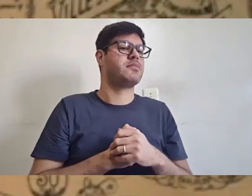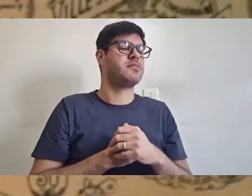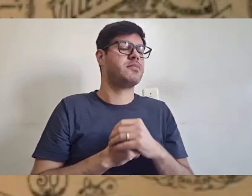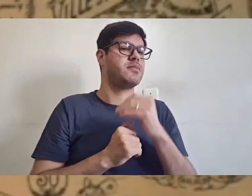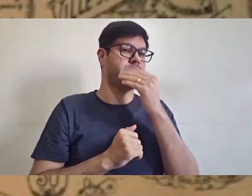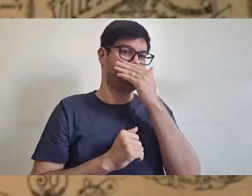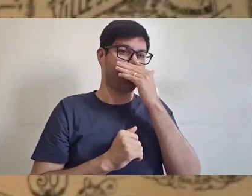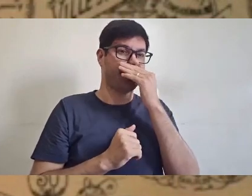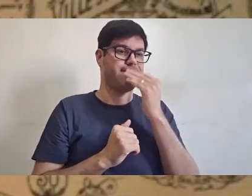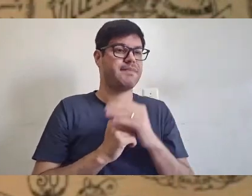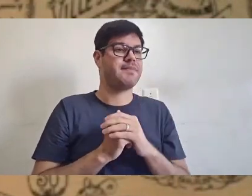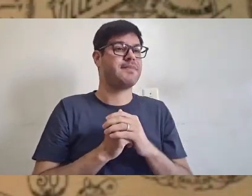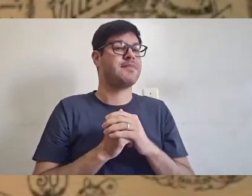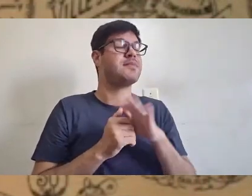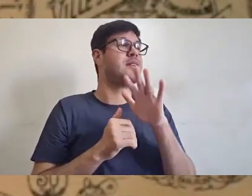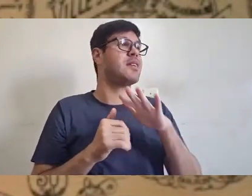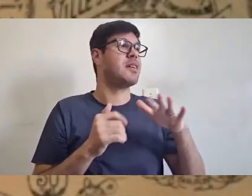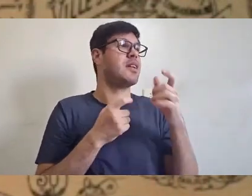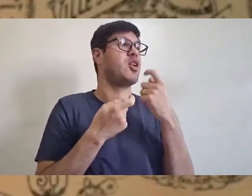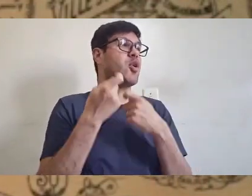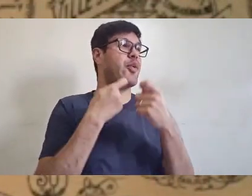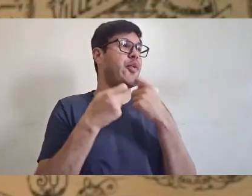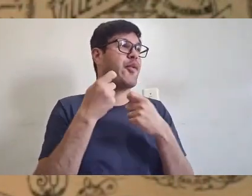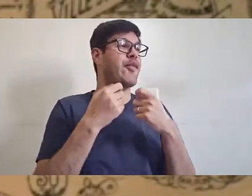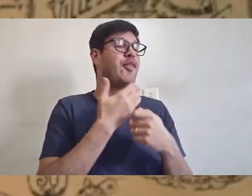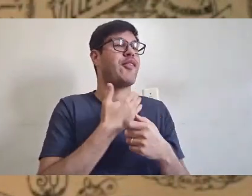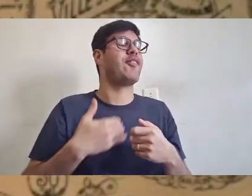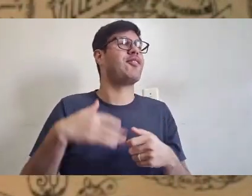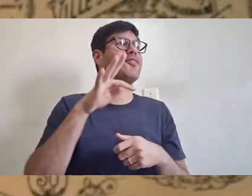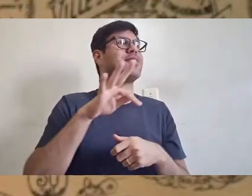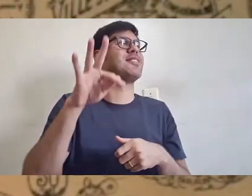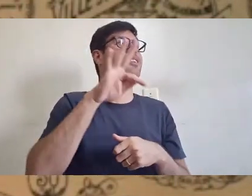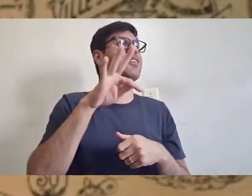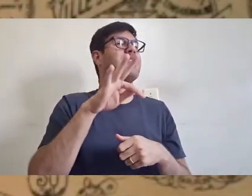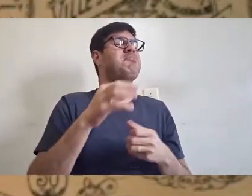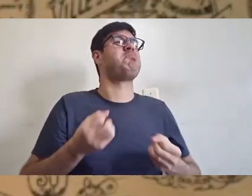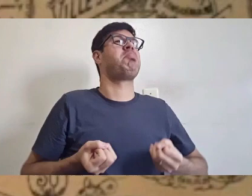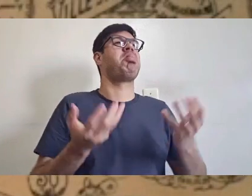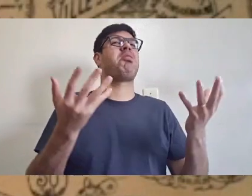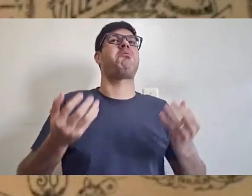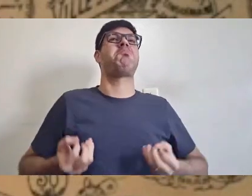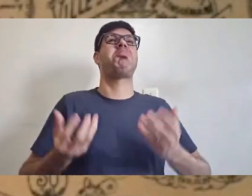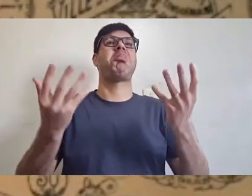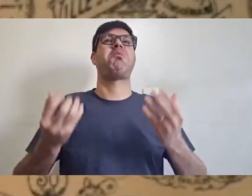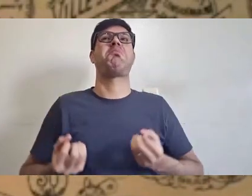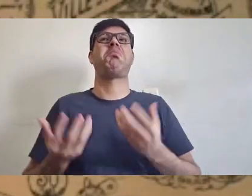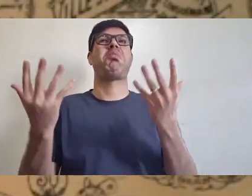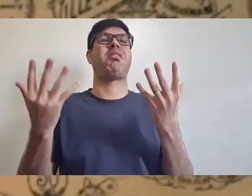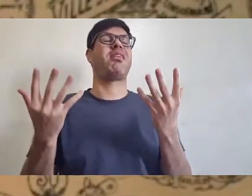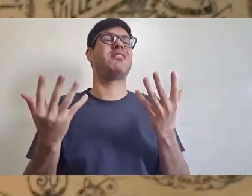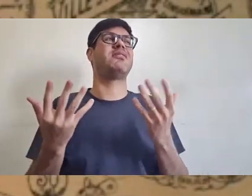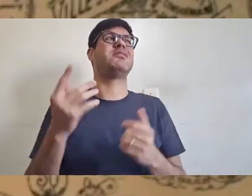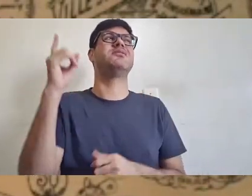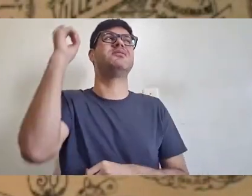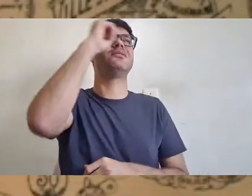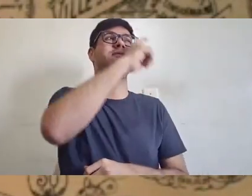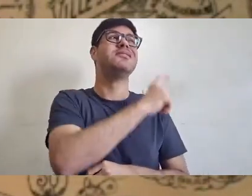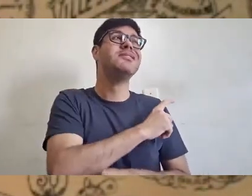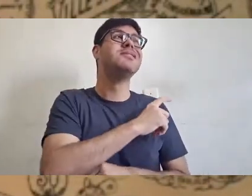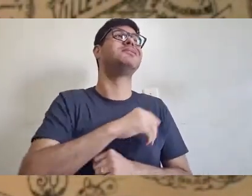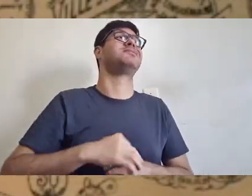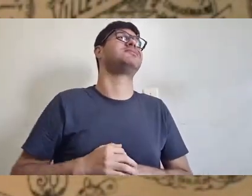quem sempre esteve bem aí na área econômica é o governo federal, que desperdiça dinheiro,